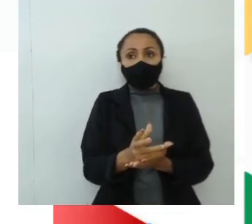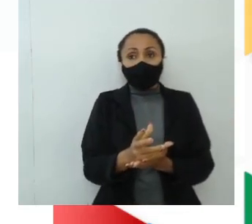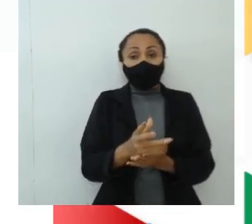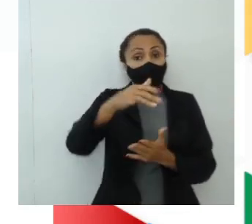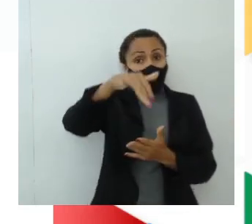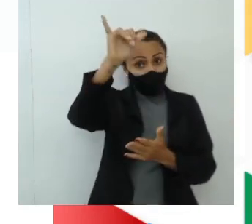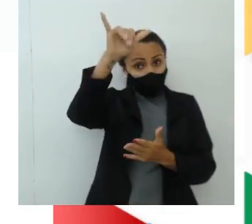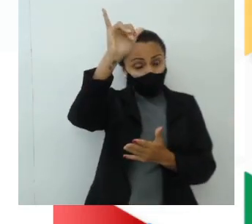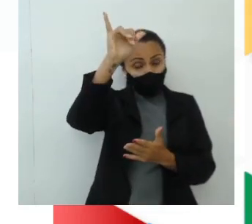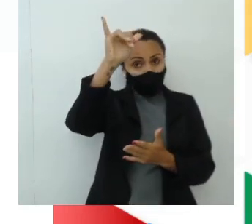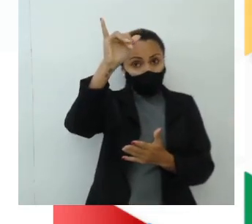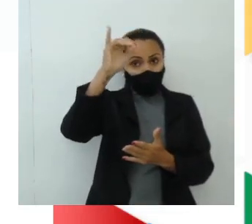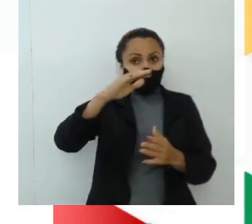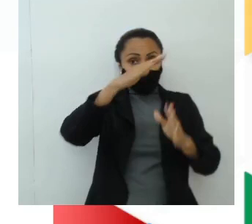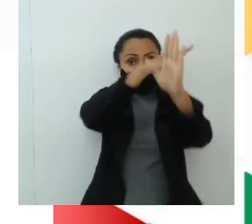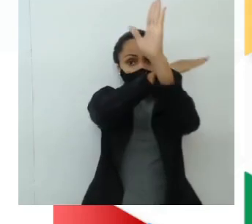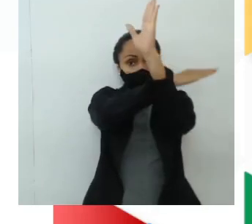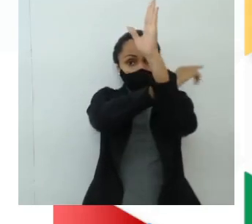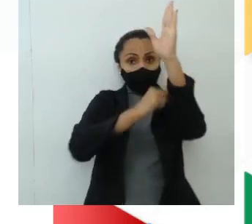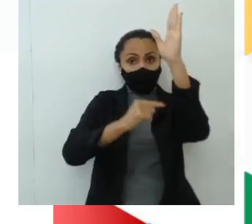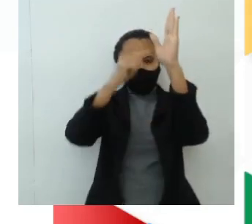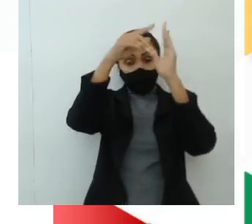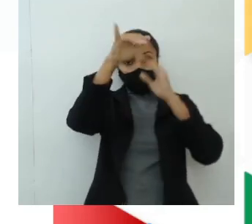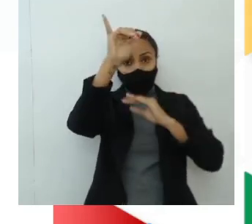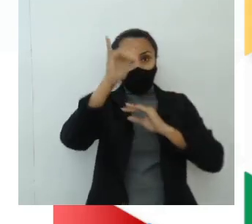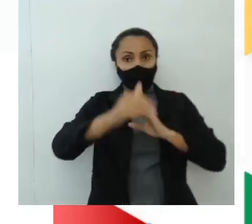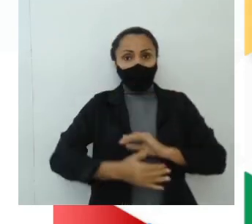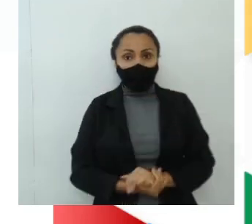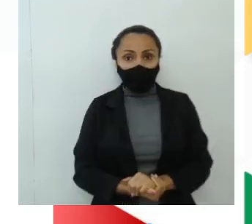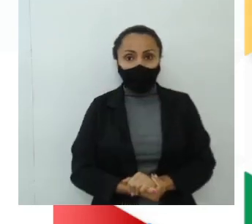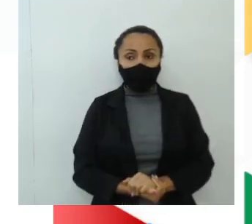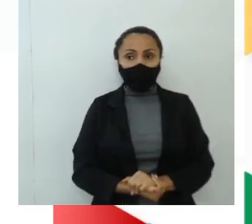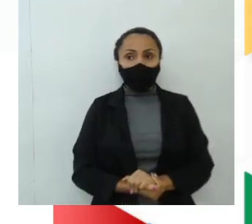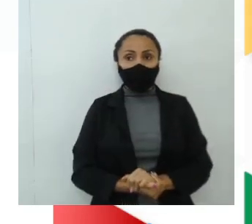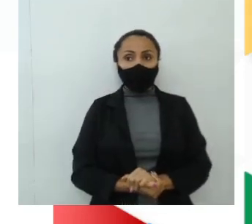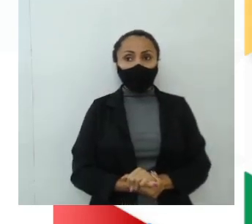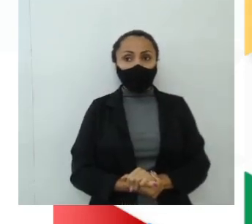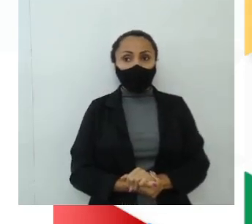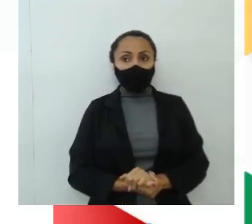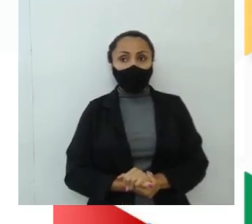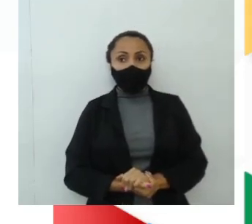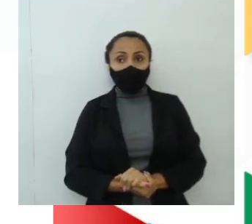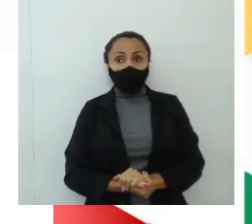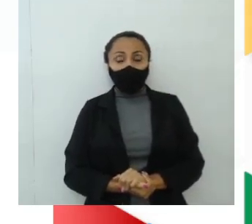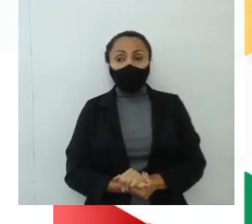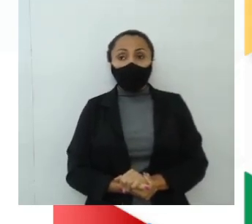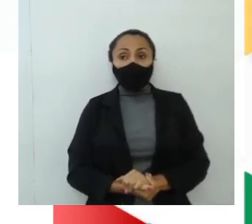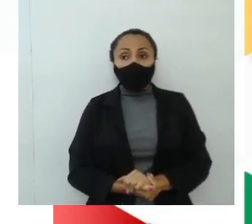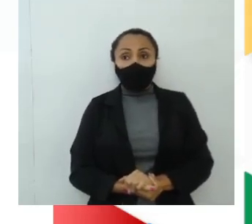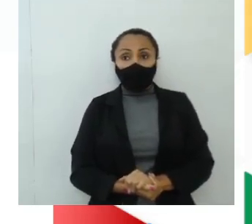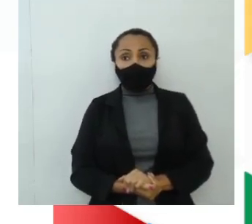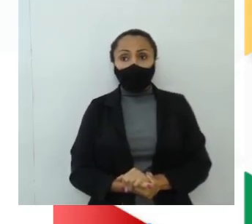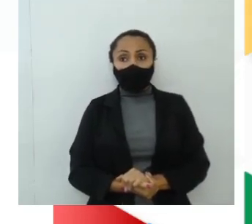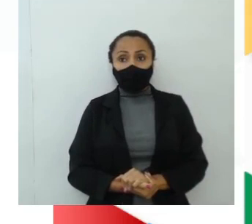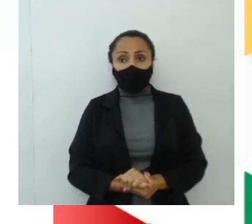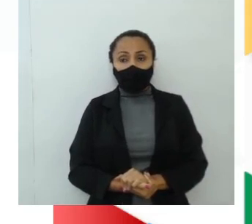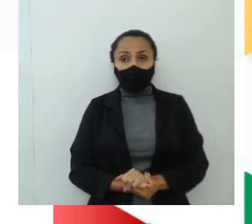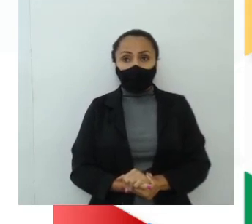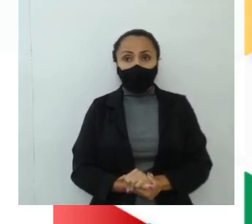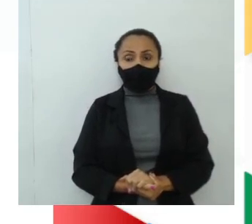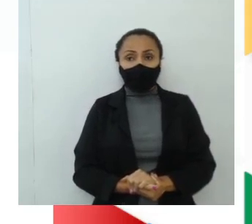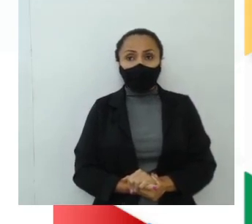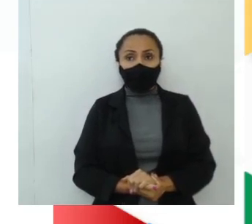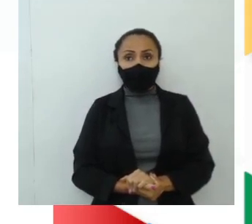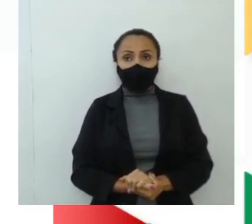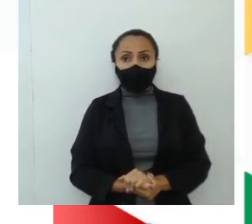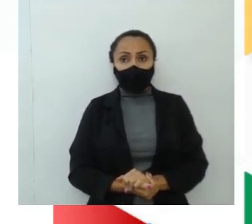Y. Tá vendo que aí a coordenada Y é a mesma, com o mesmo sinal, só mudou o X, tá vendo?